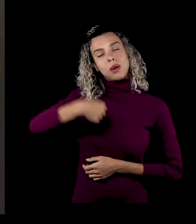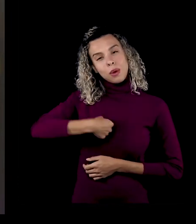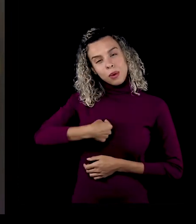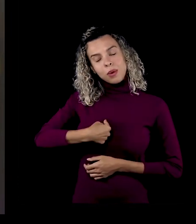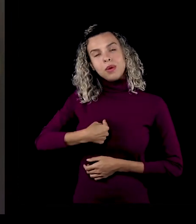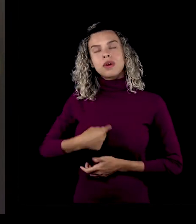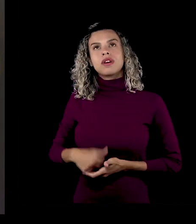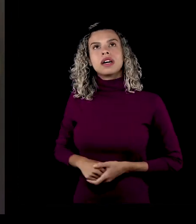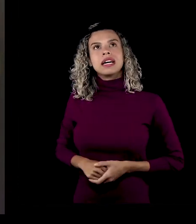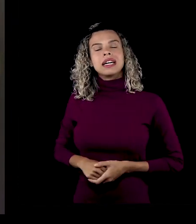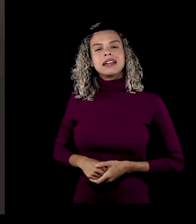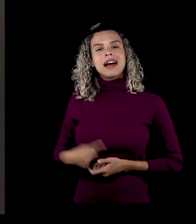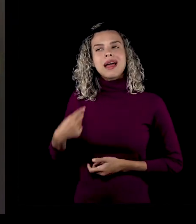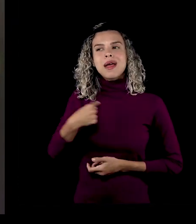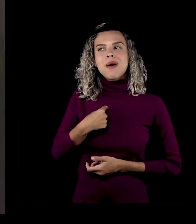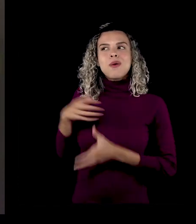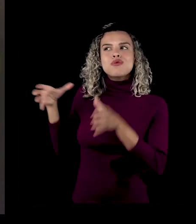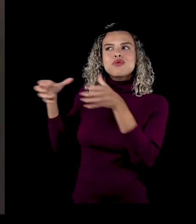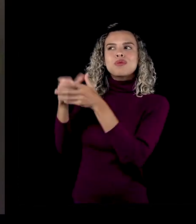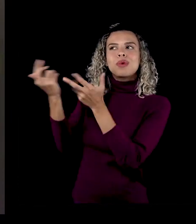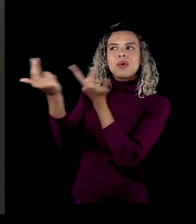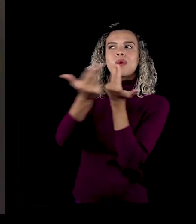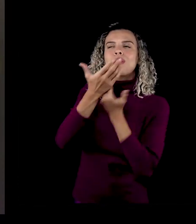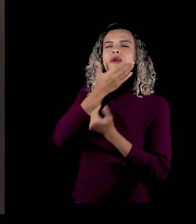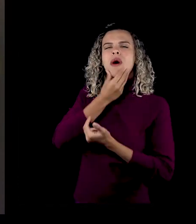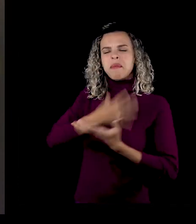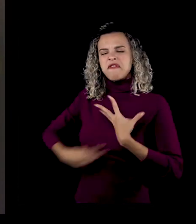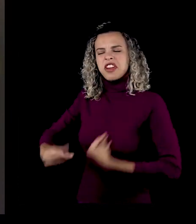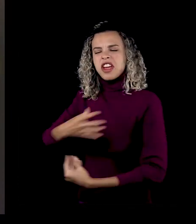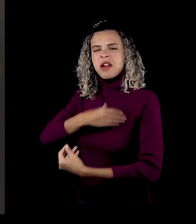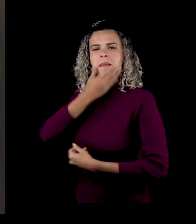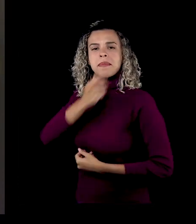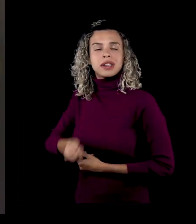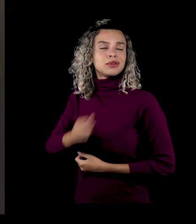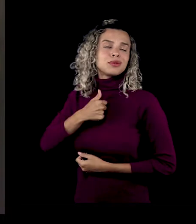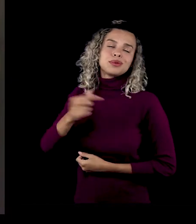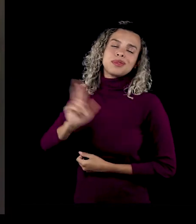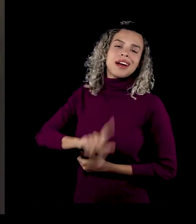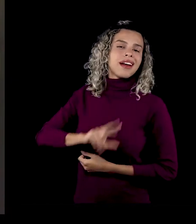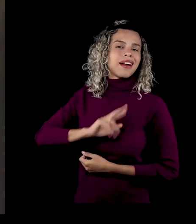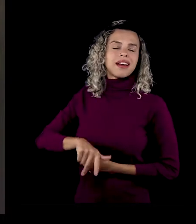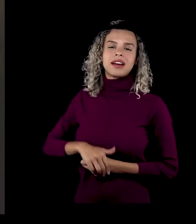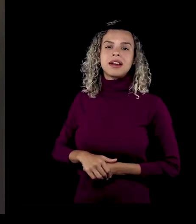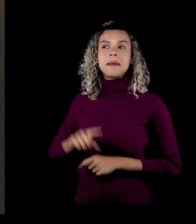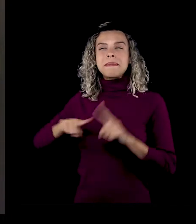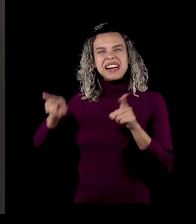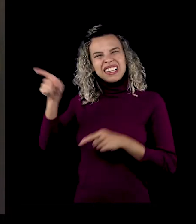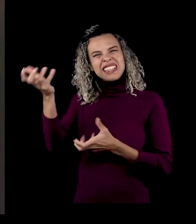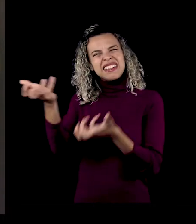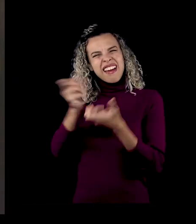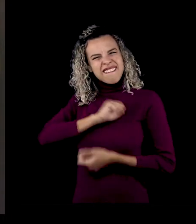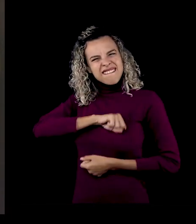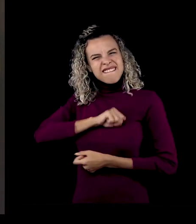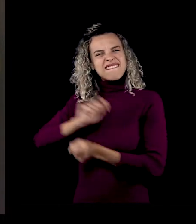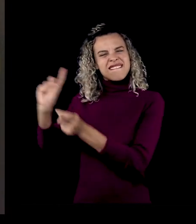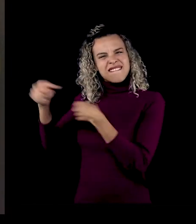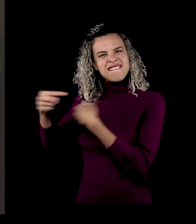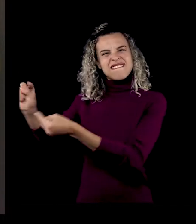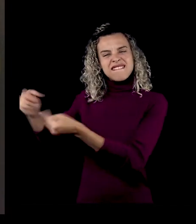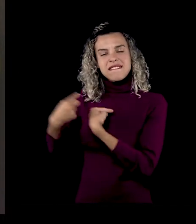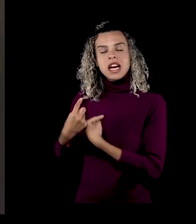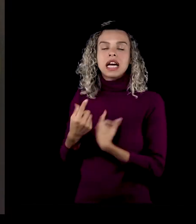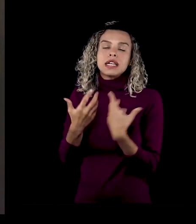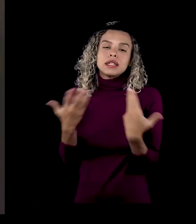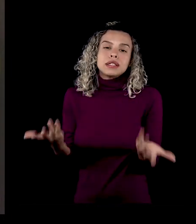era. Daquele destino reprodutor. Mas é aquele cara que quer sacanear. Então, quem me